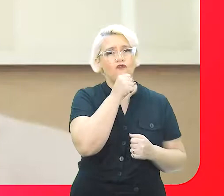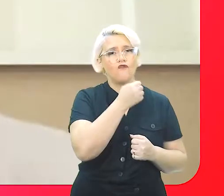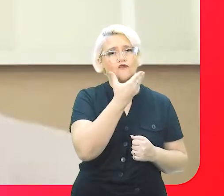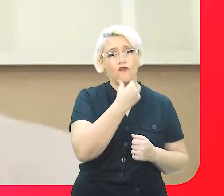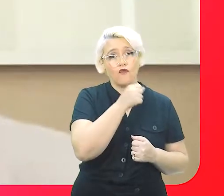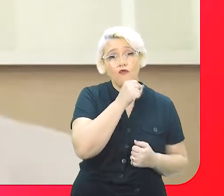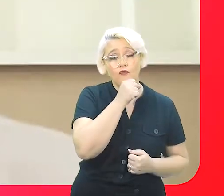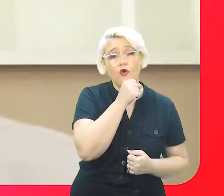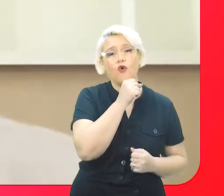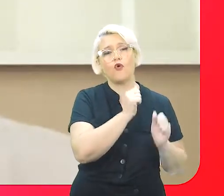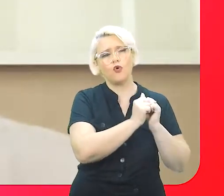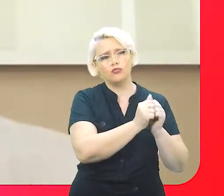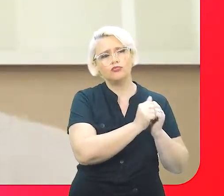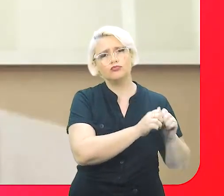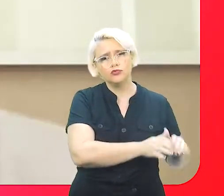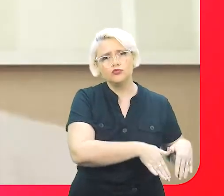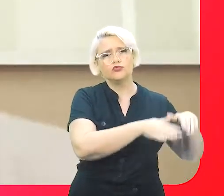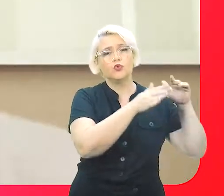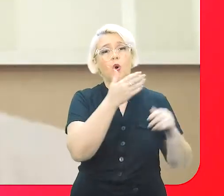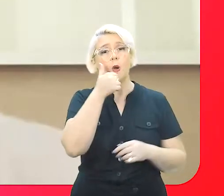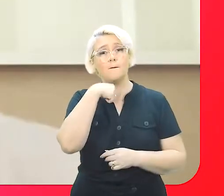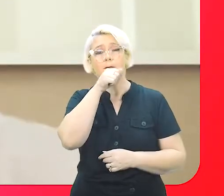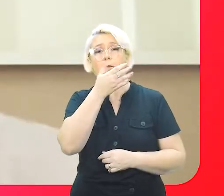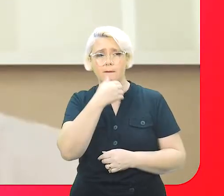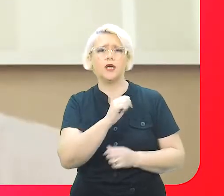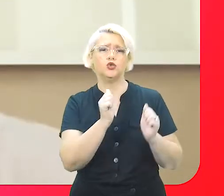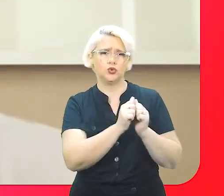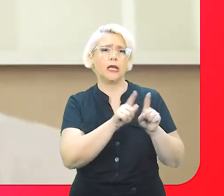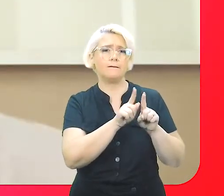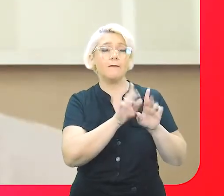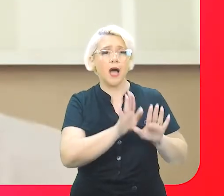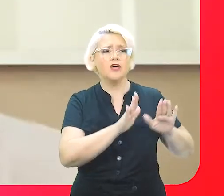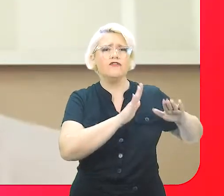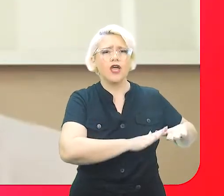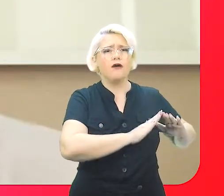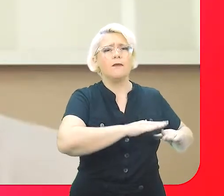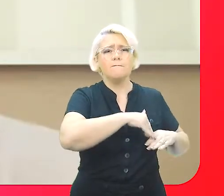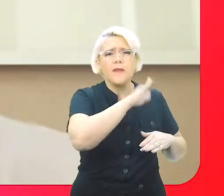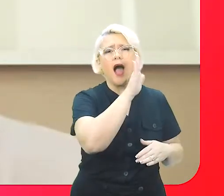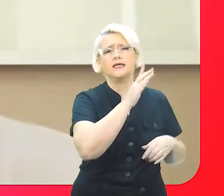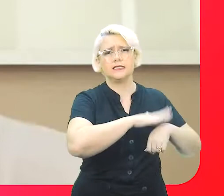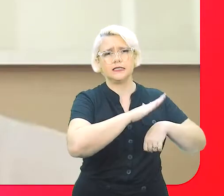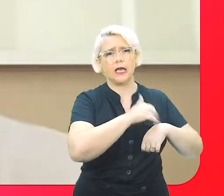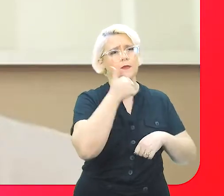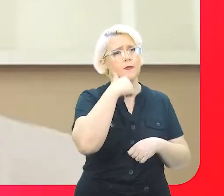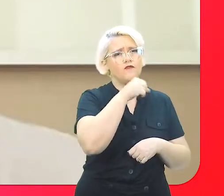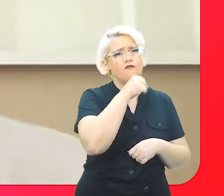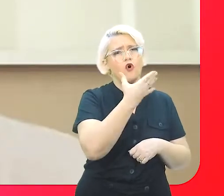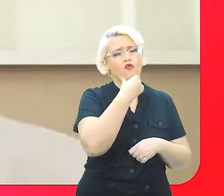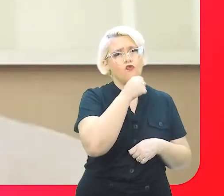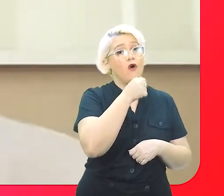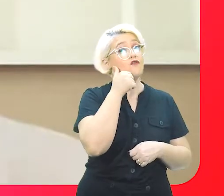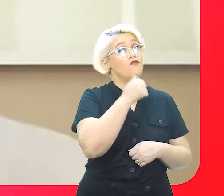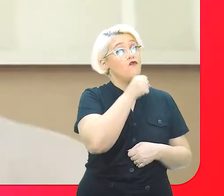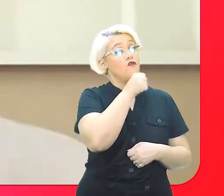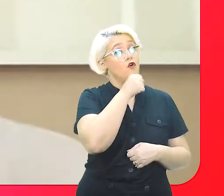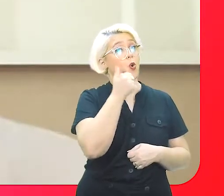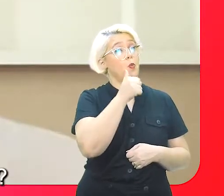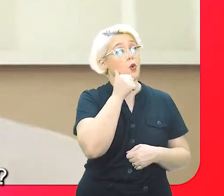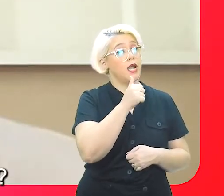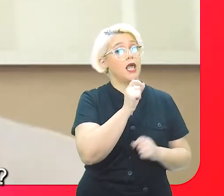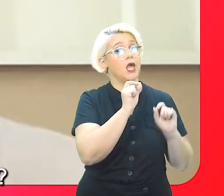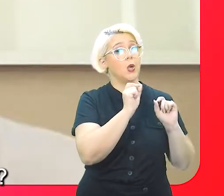avós, meus pais, claro, mas eu ficava muito com meus avós. Minha avó, que era uma